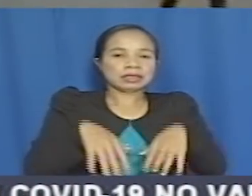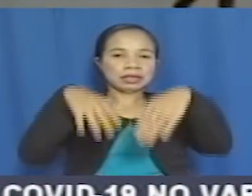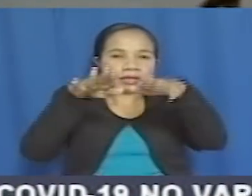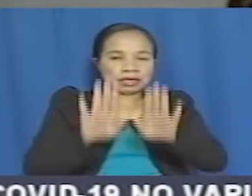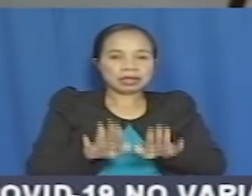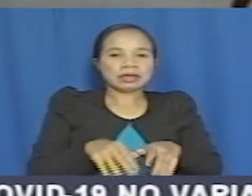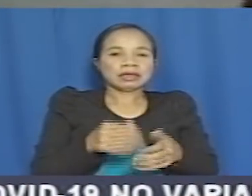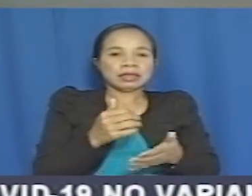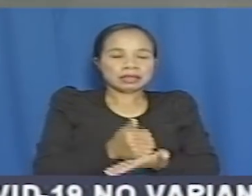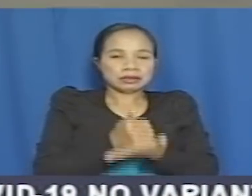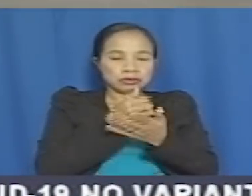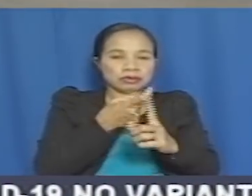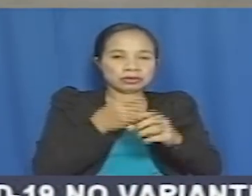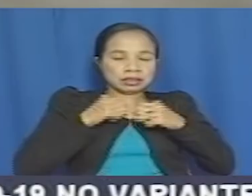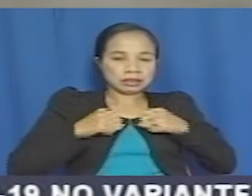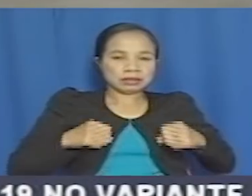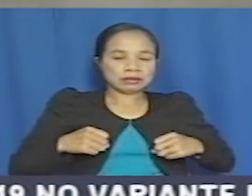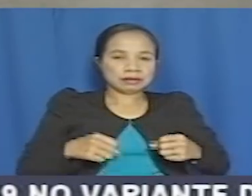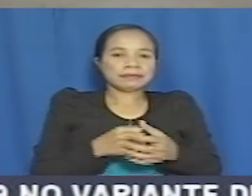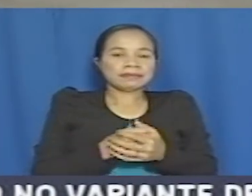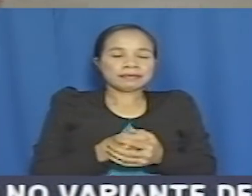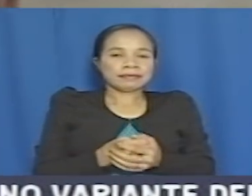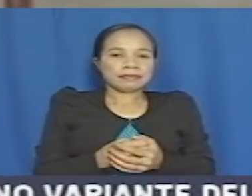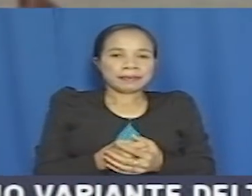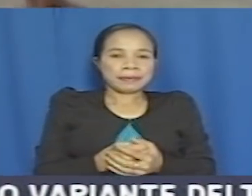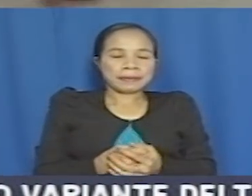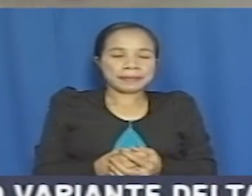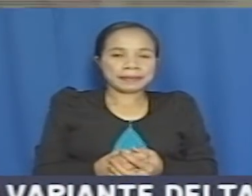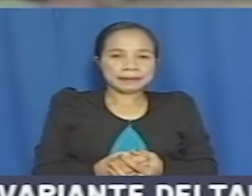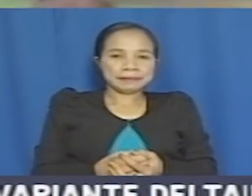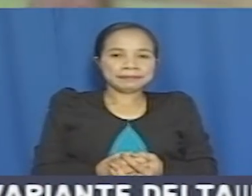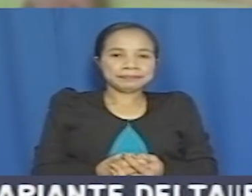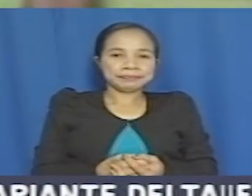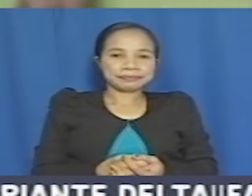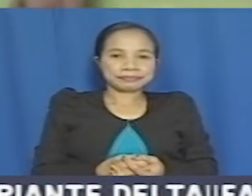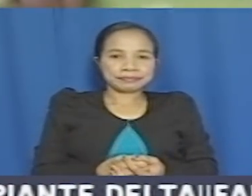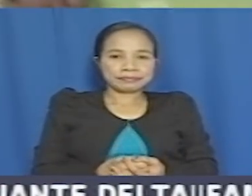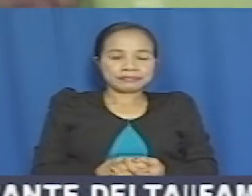nebe apoio russi equipa saúde. Usi Fronteira Babonaro, Humberto dos Santos, ba RTL.